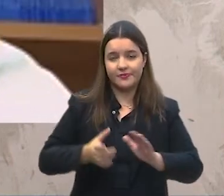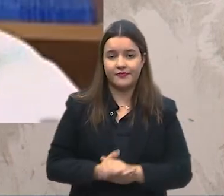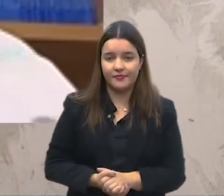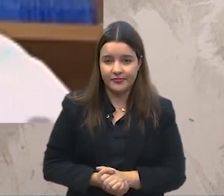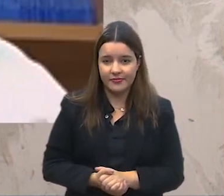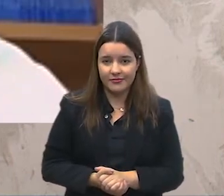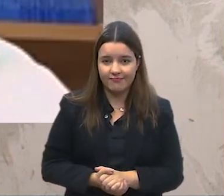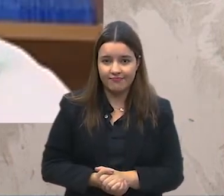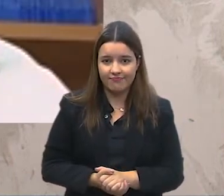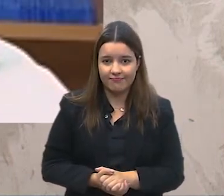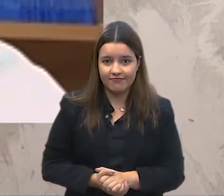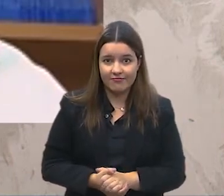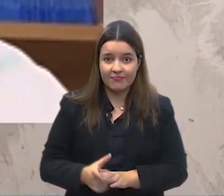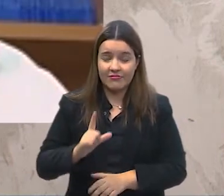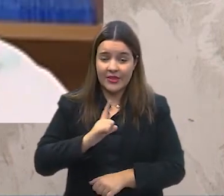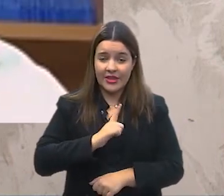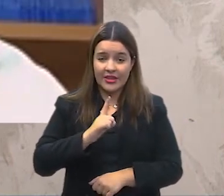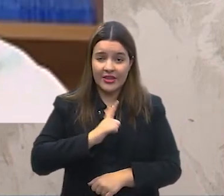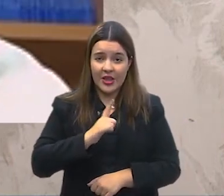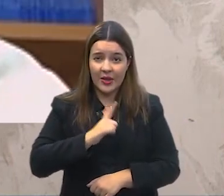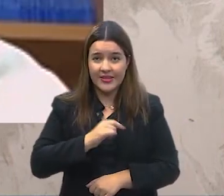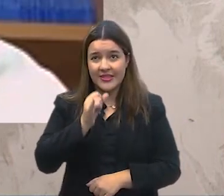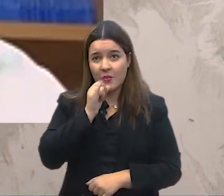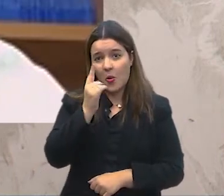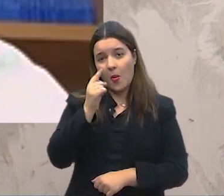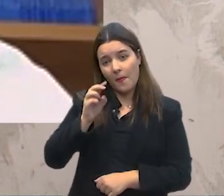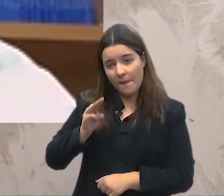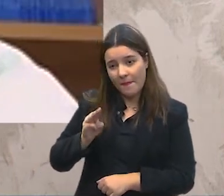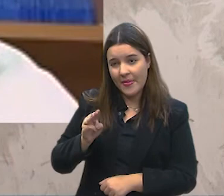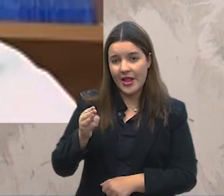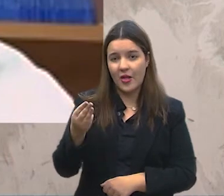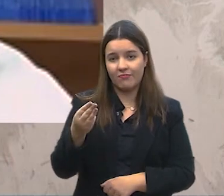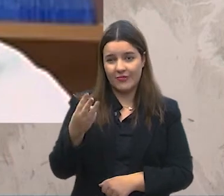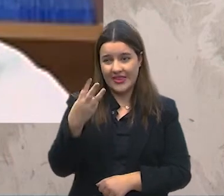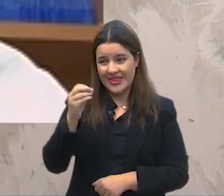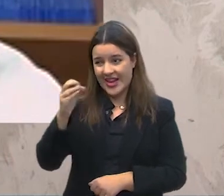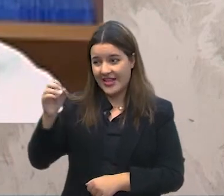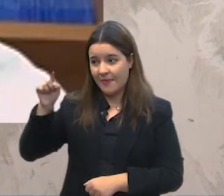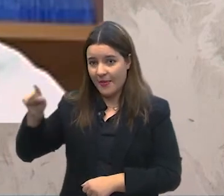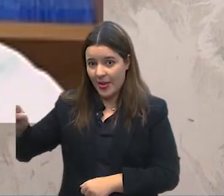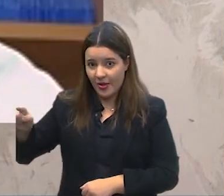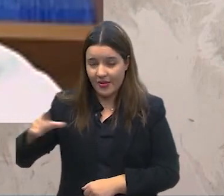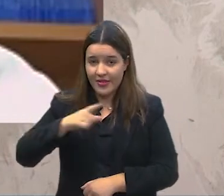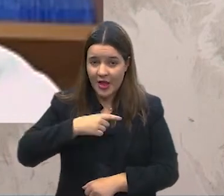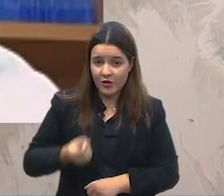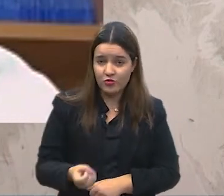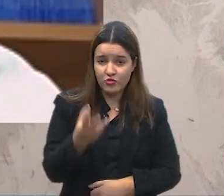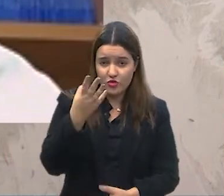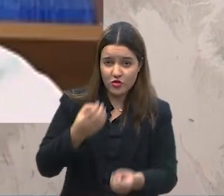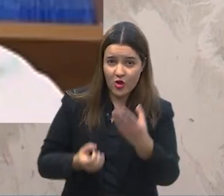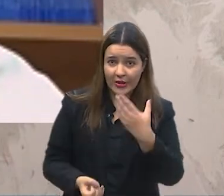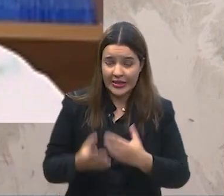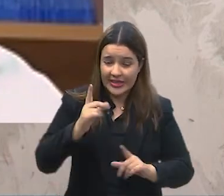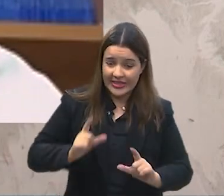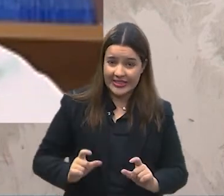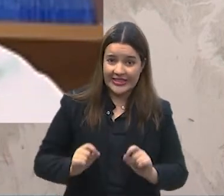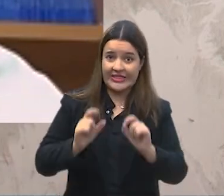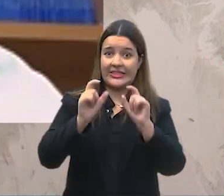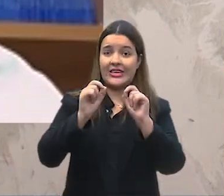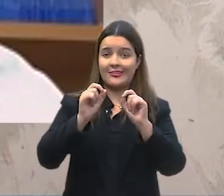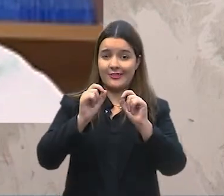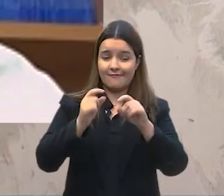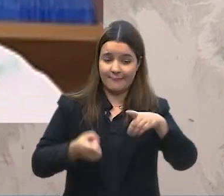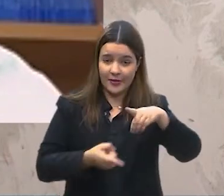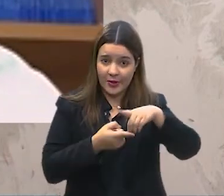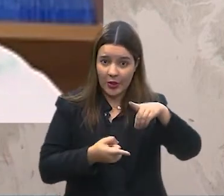apesar da gente ter uma expectativa de 1.300.000 casos novos de câncer de próstata para o ano 2020